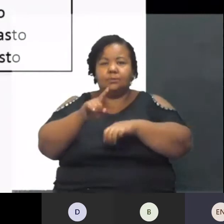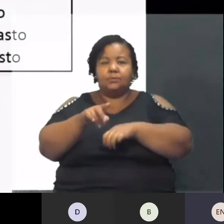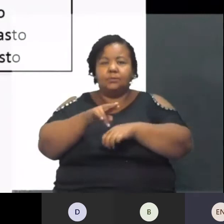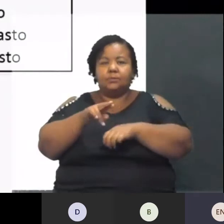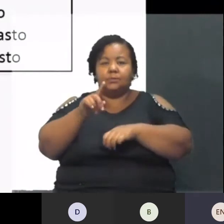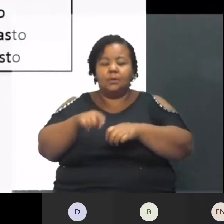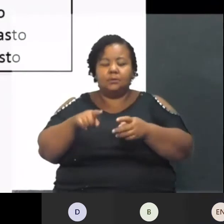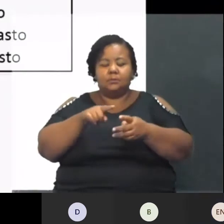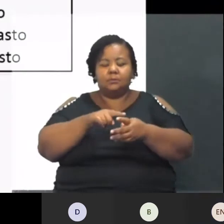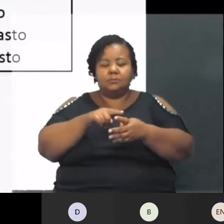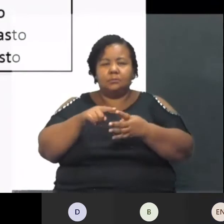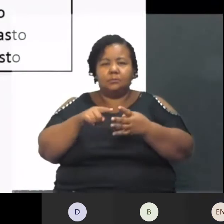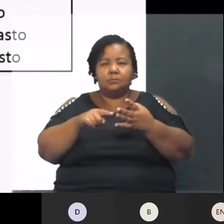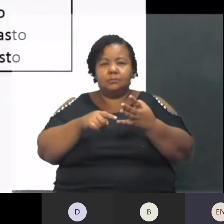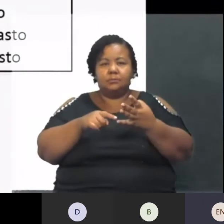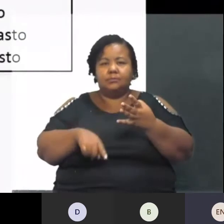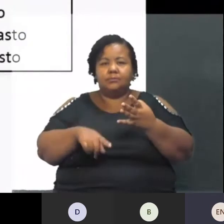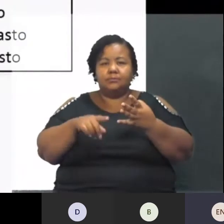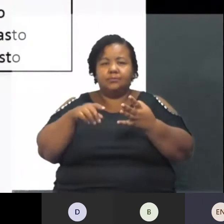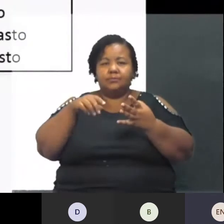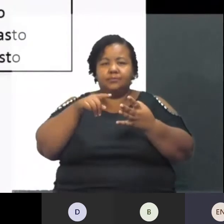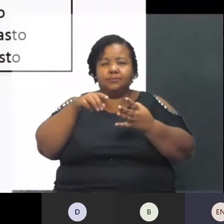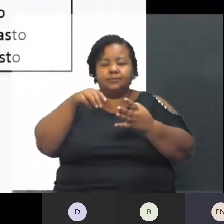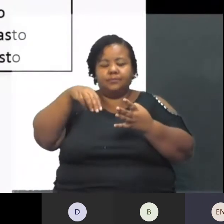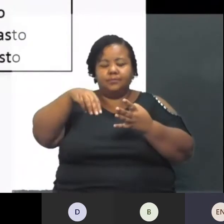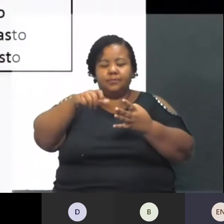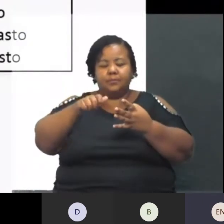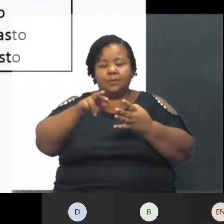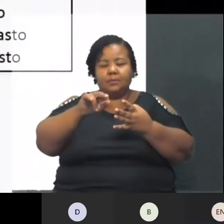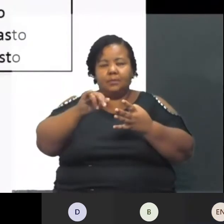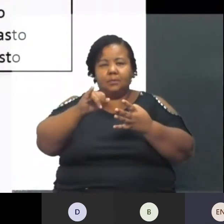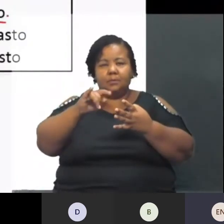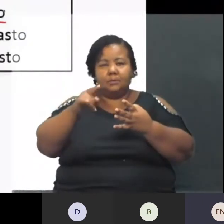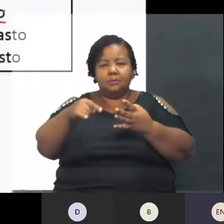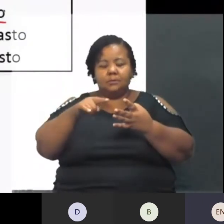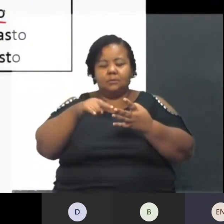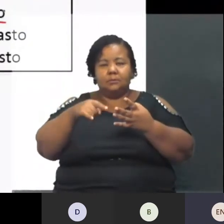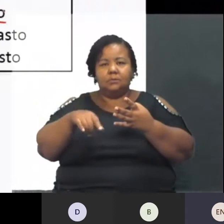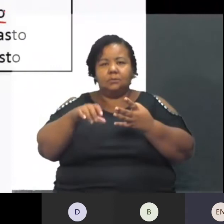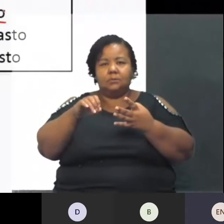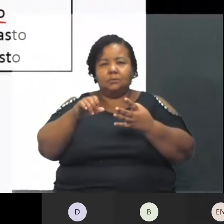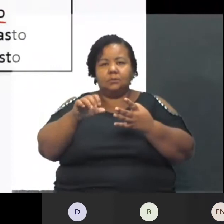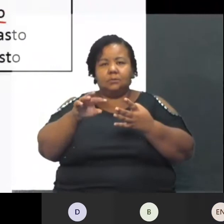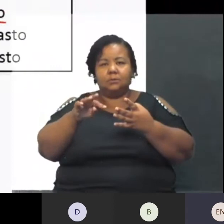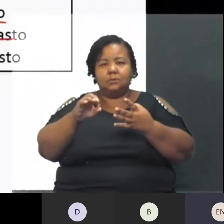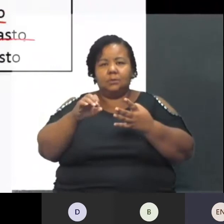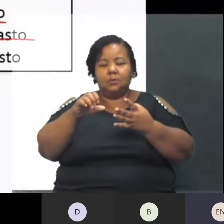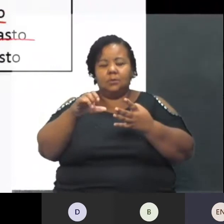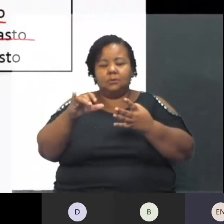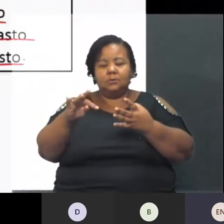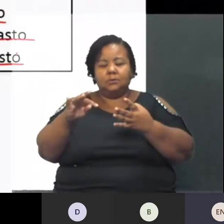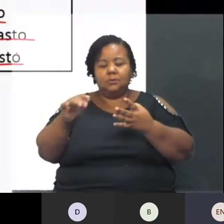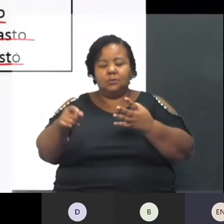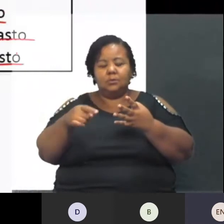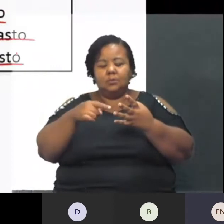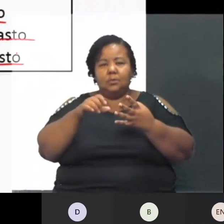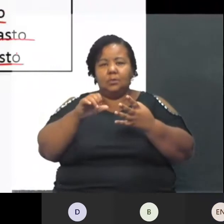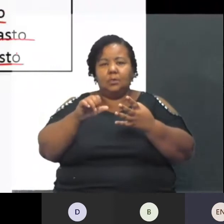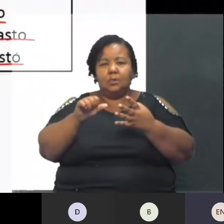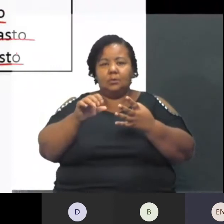as estruturas? A matriz óssea orgânica, o osteócito, o